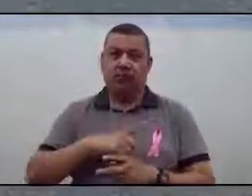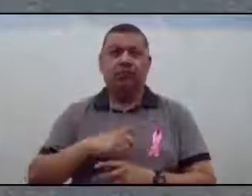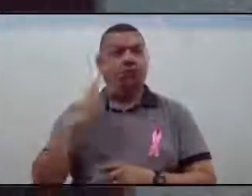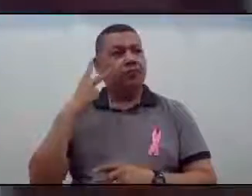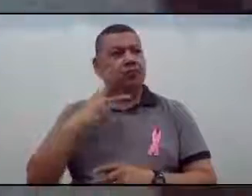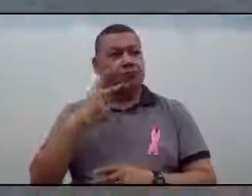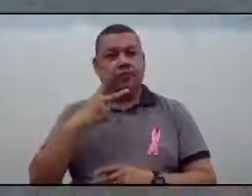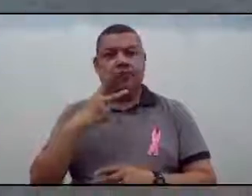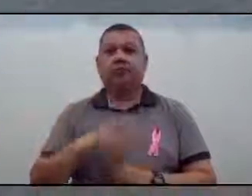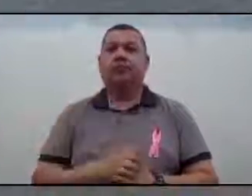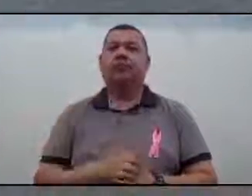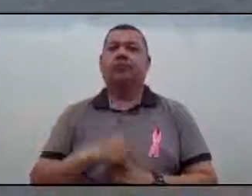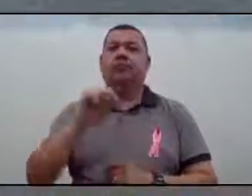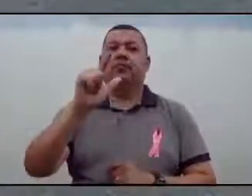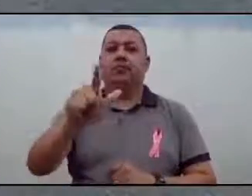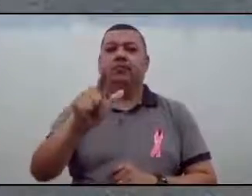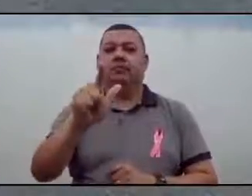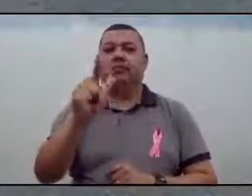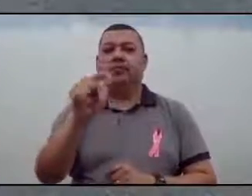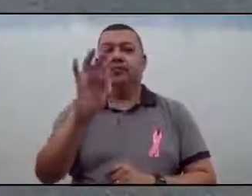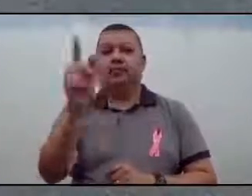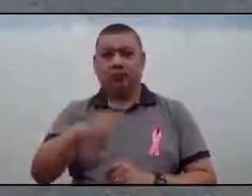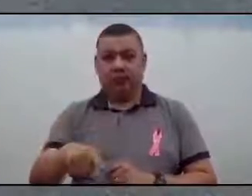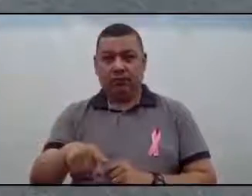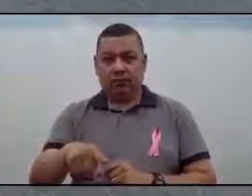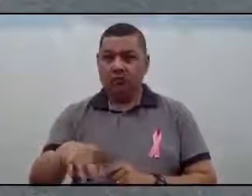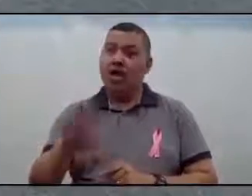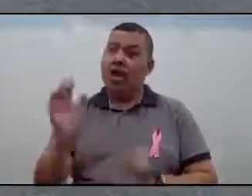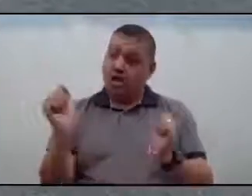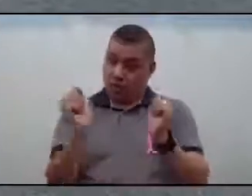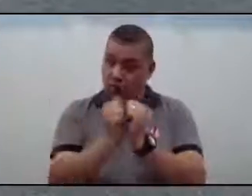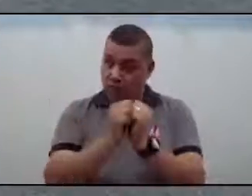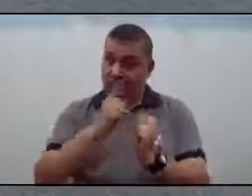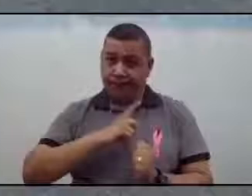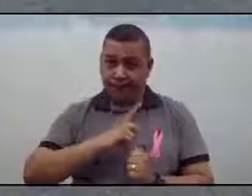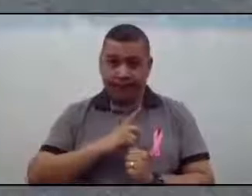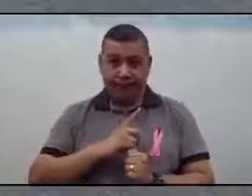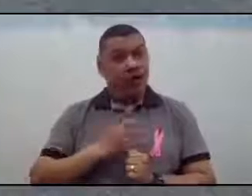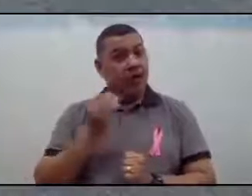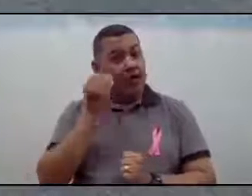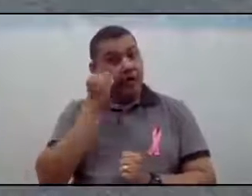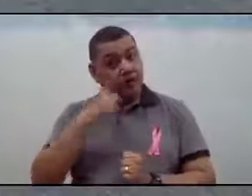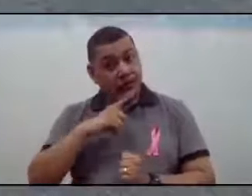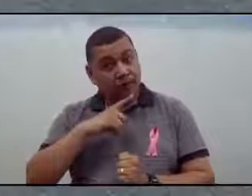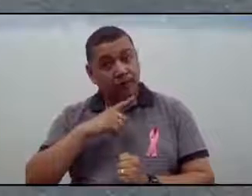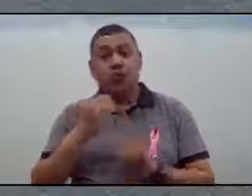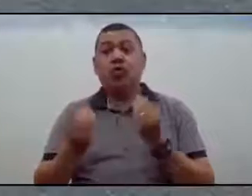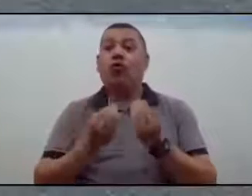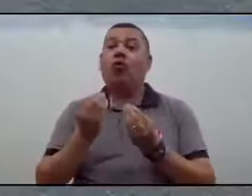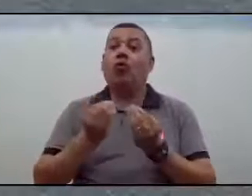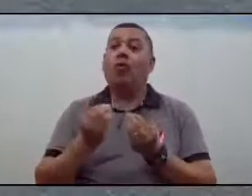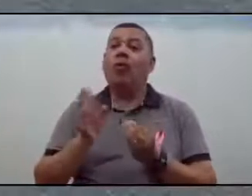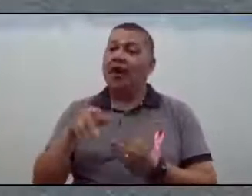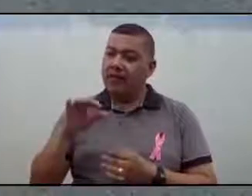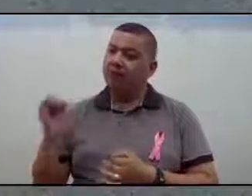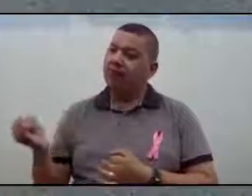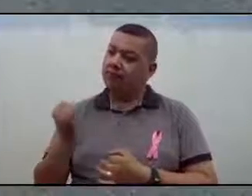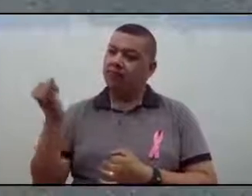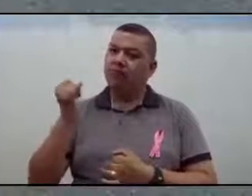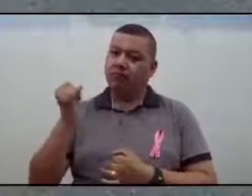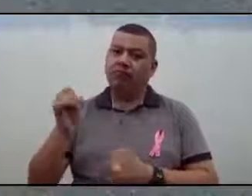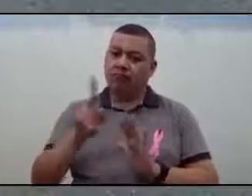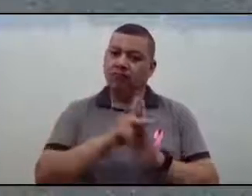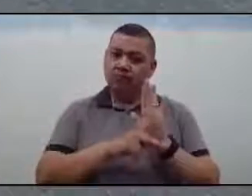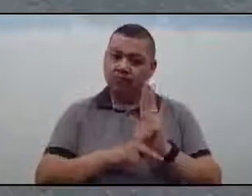Fritz, o vereador Toninho, esteve lá presente na nossa caminhada lá, realmente eu vi o tamanho da necessidade desse projeto, desse busão